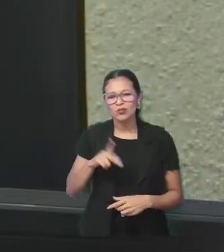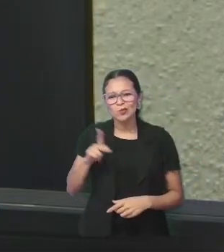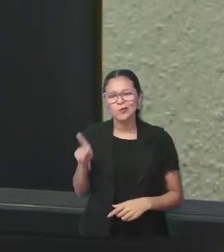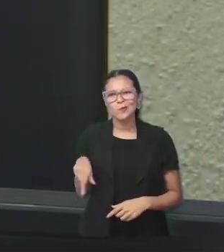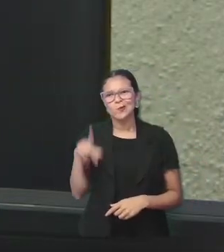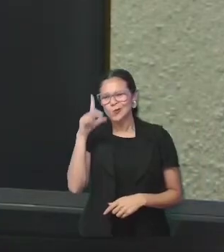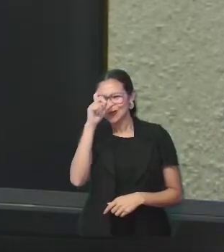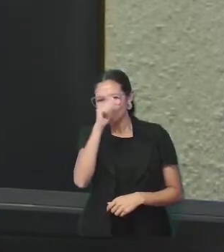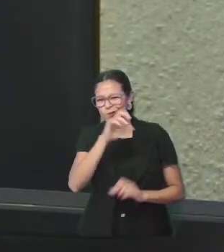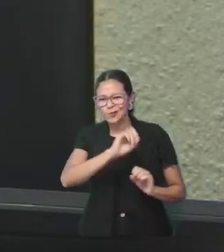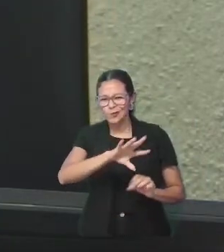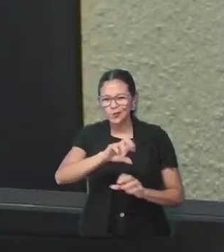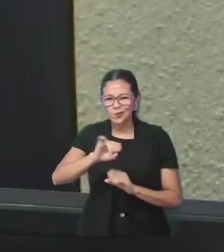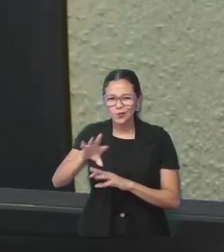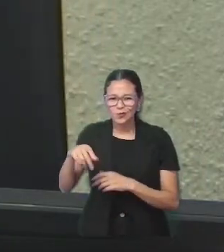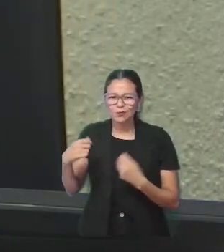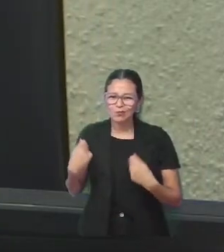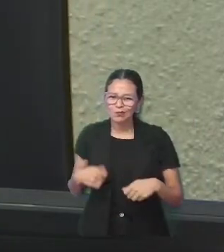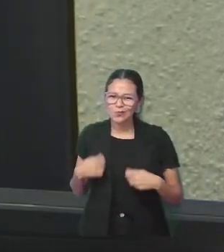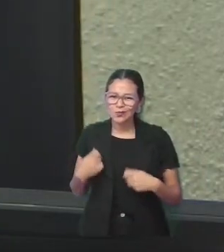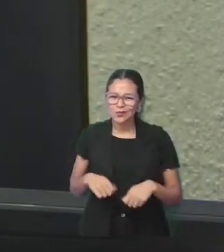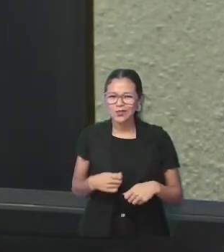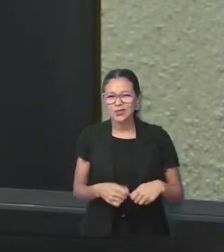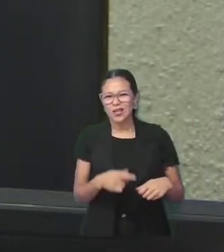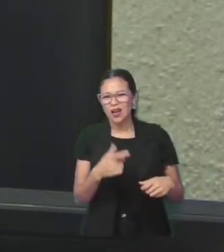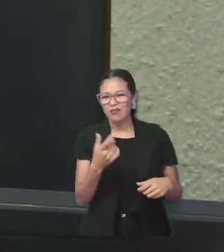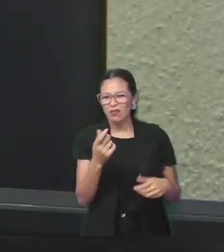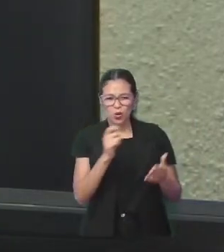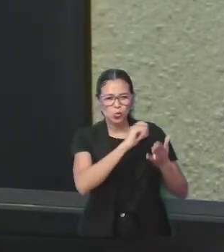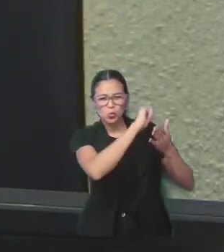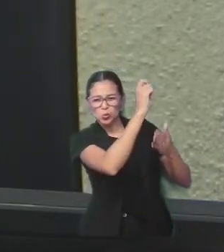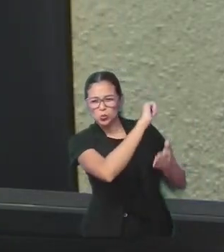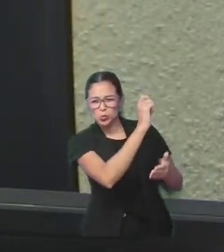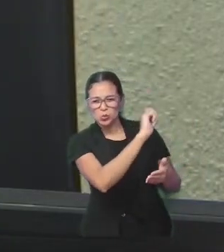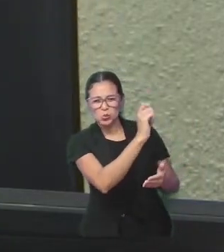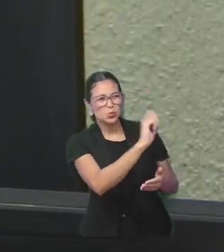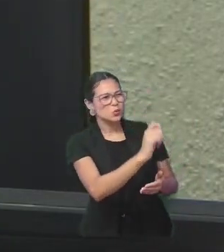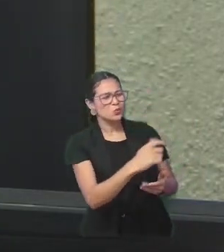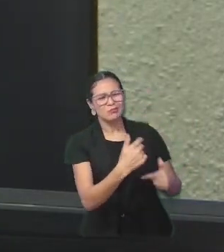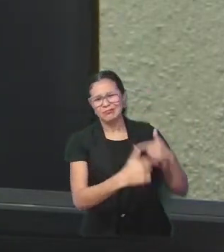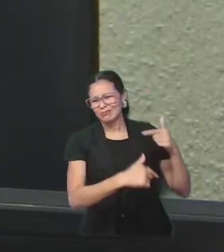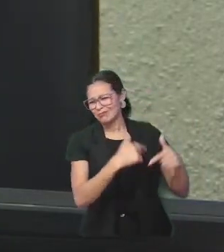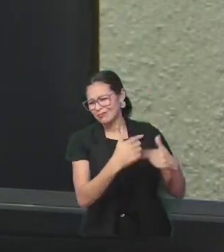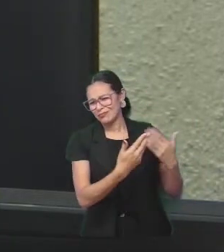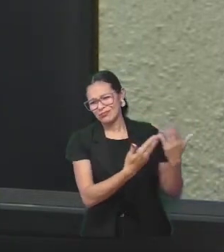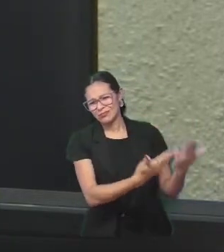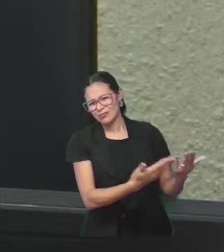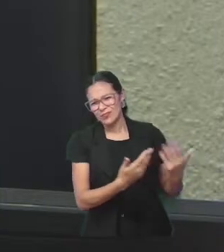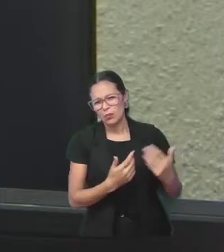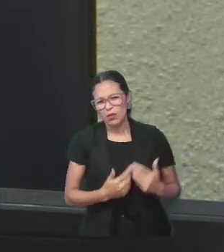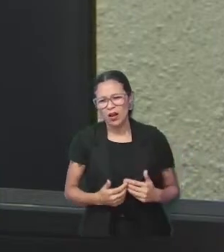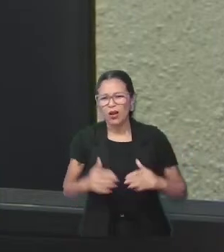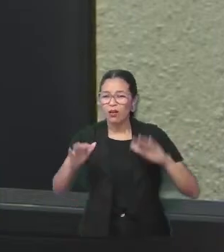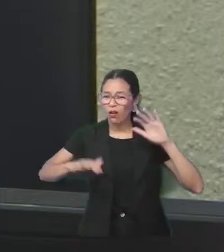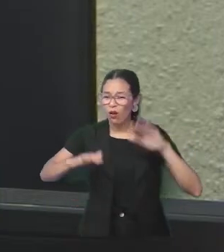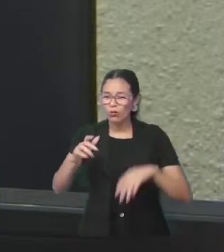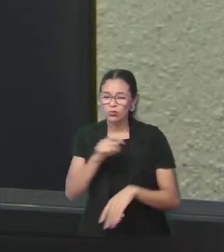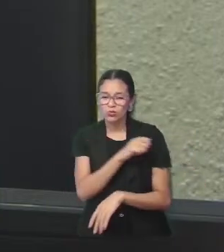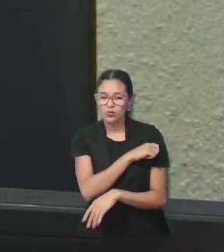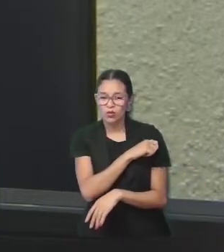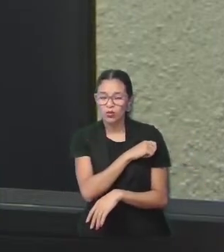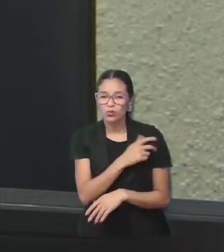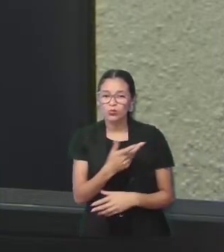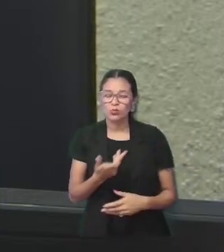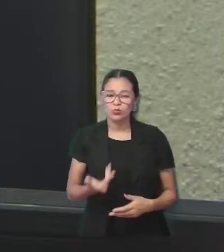professores, que tinham que usar a lousa de giz e dava muito trabalho. E até para alguns tipos de alunos, para